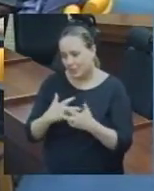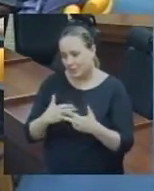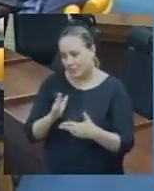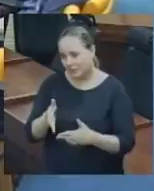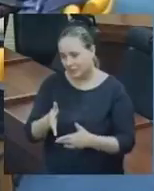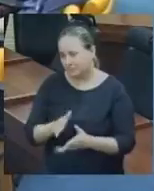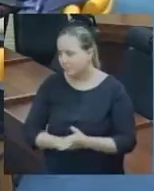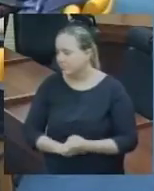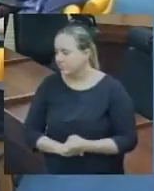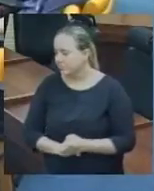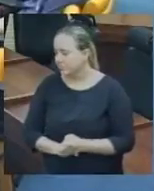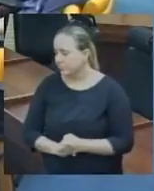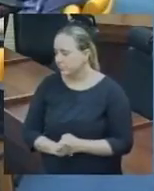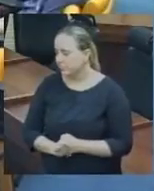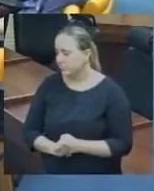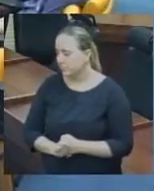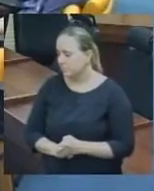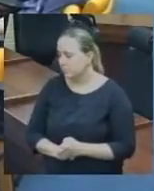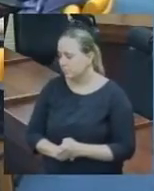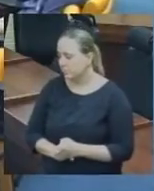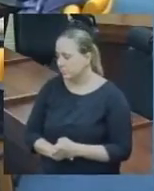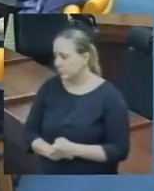certo é